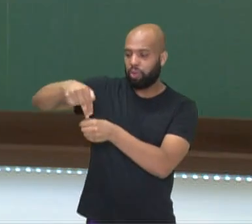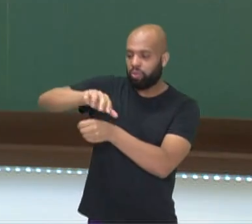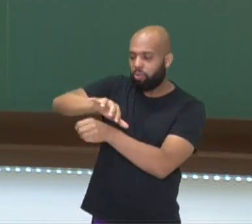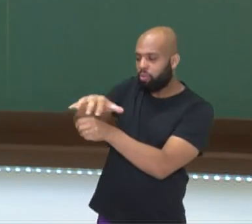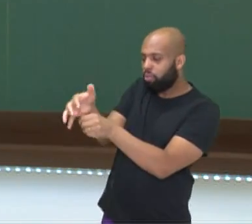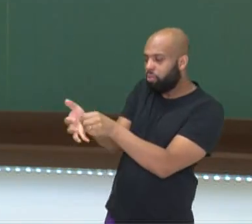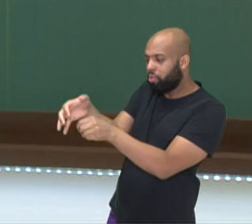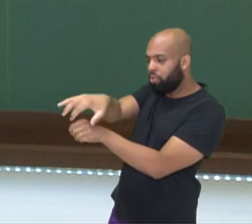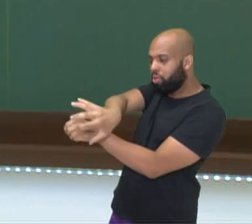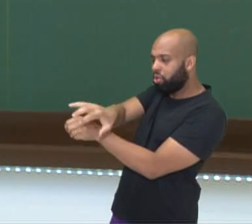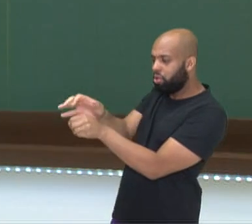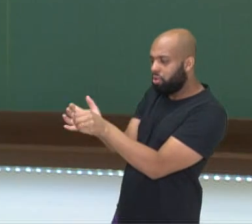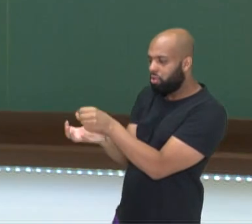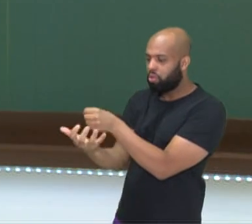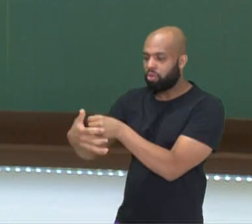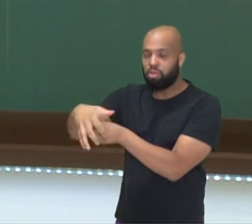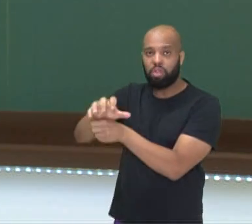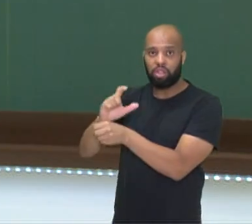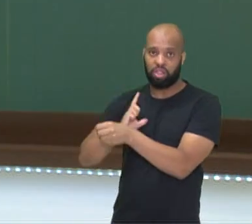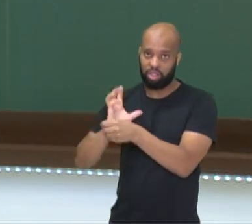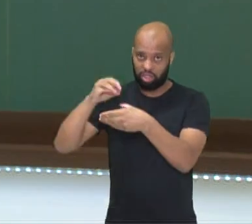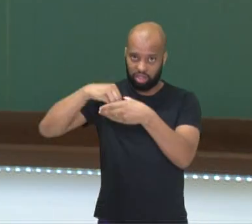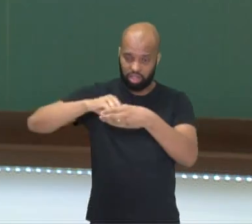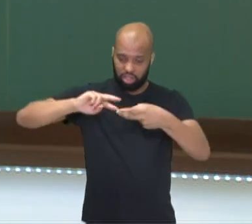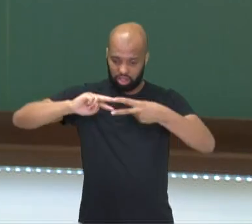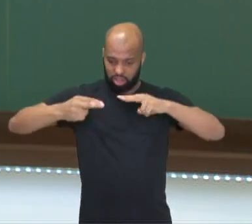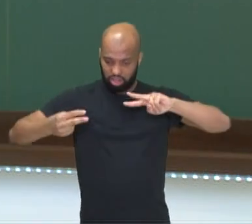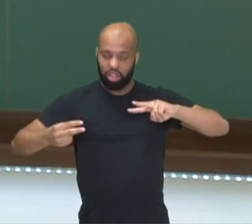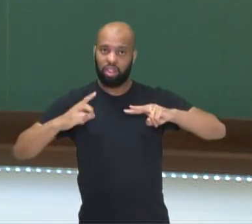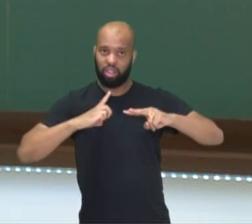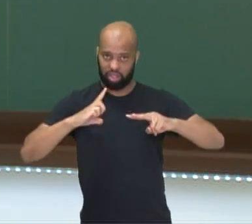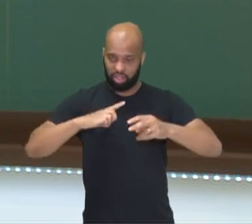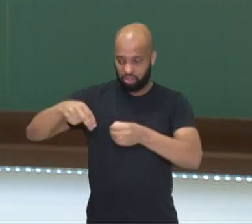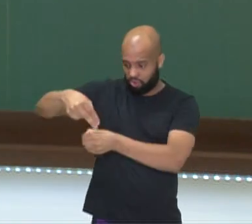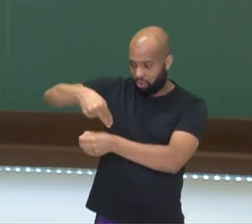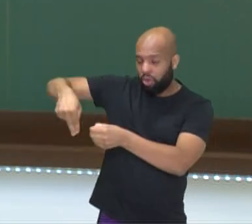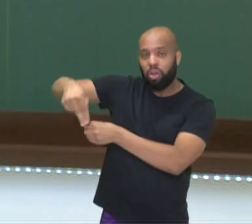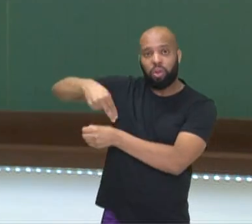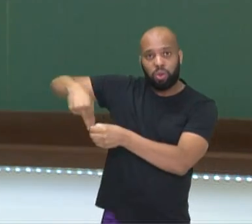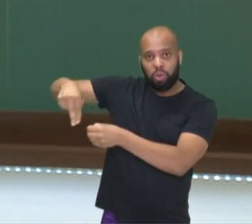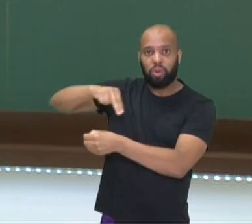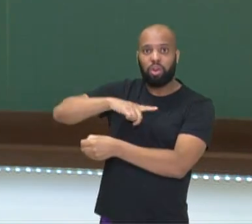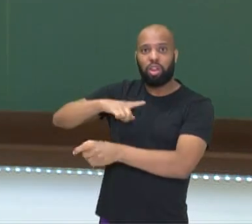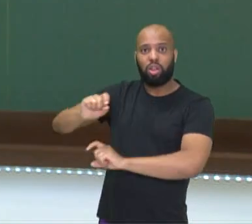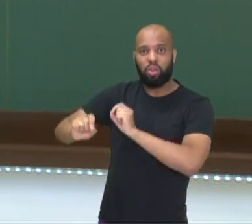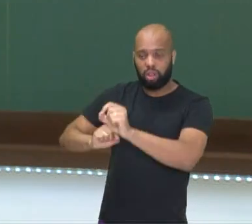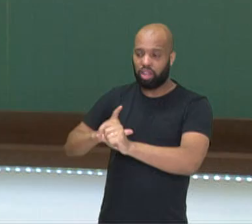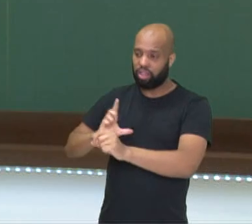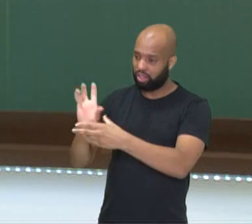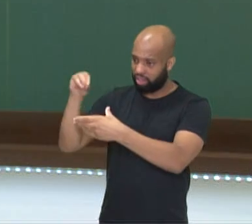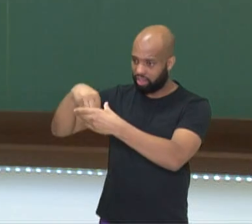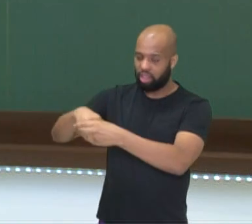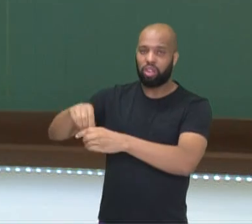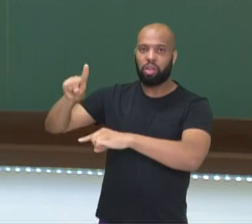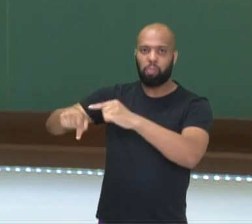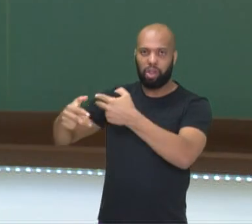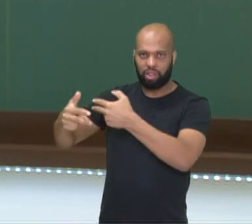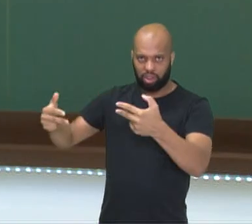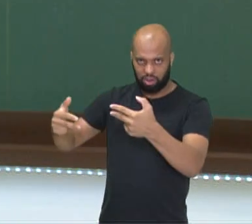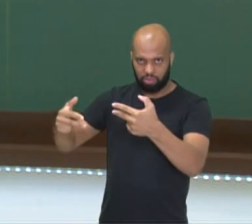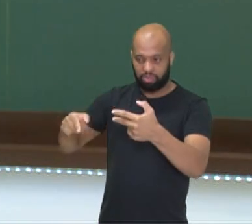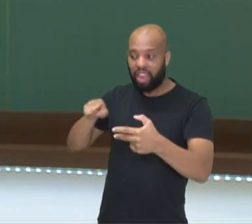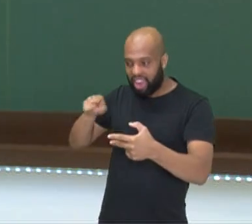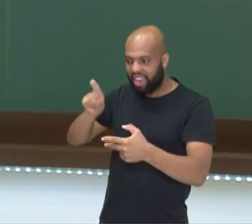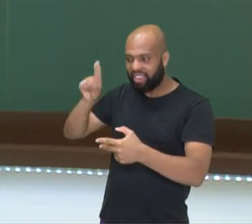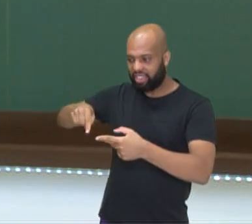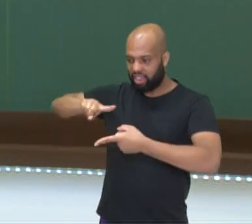que separa o material genético. Então, no núcleo eu tenho contido esses materiais. Relembrou